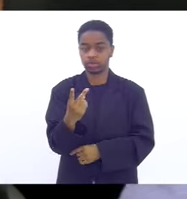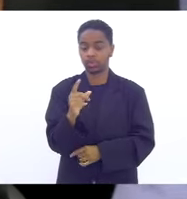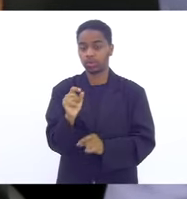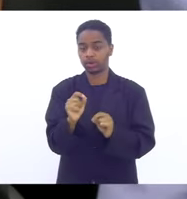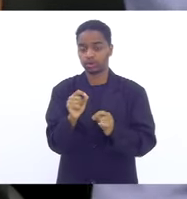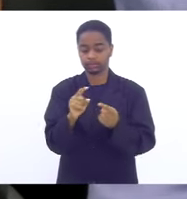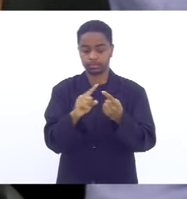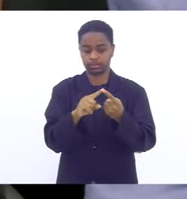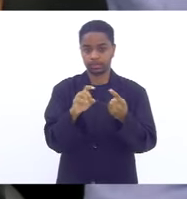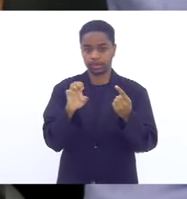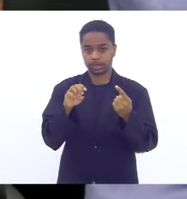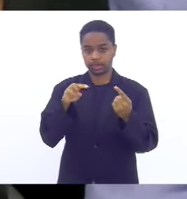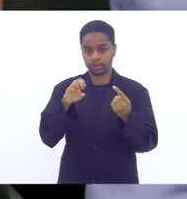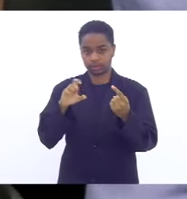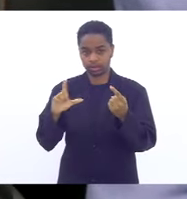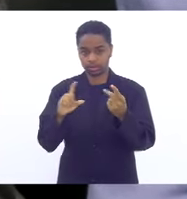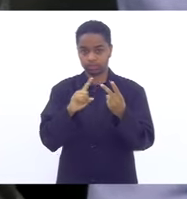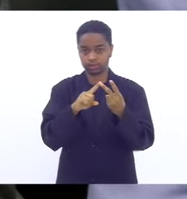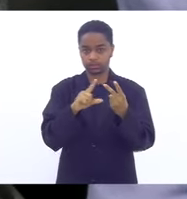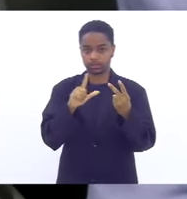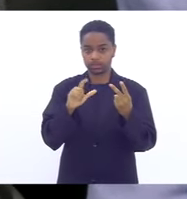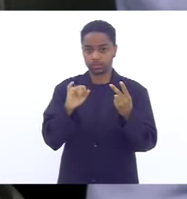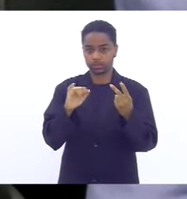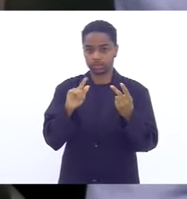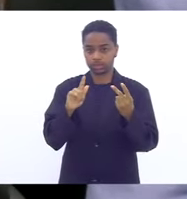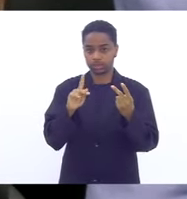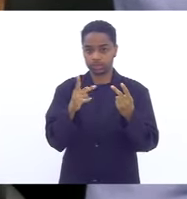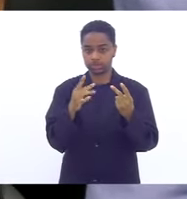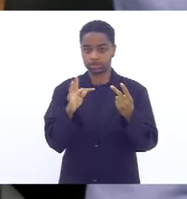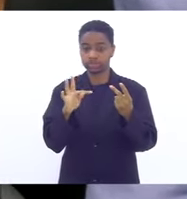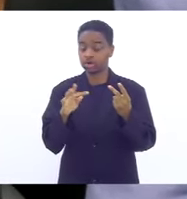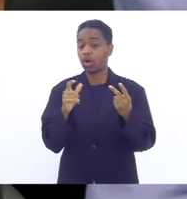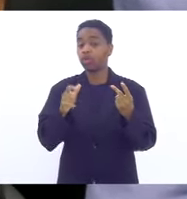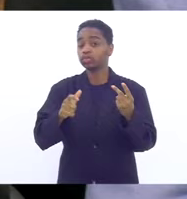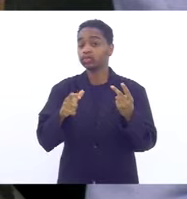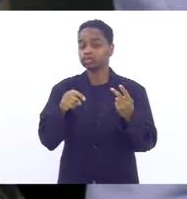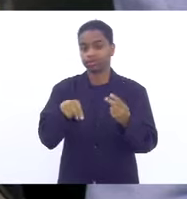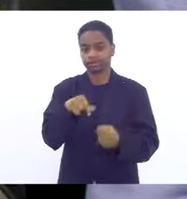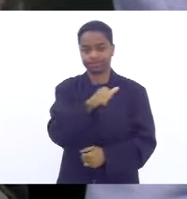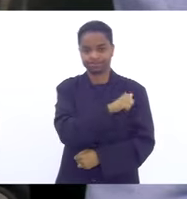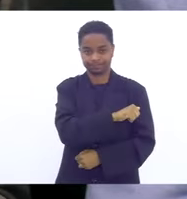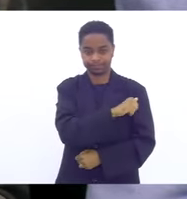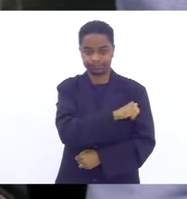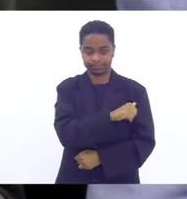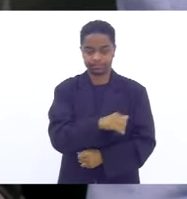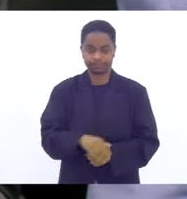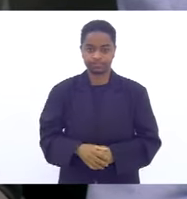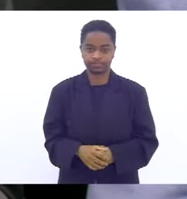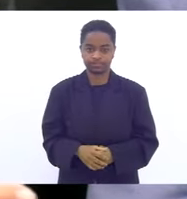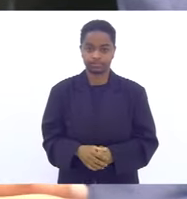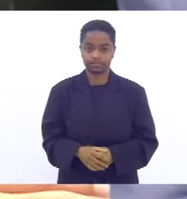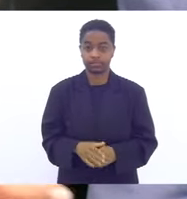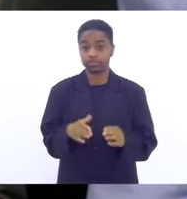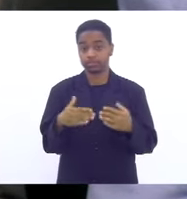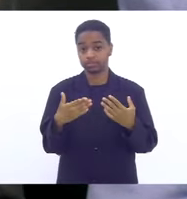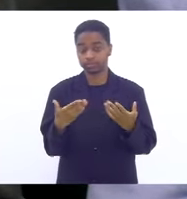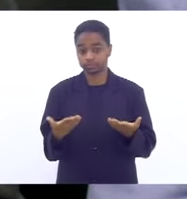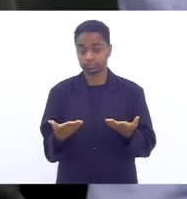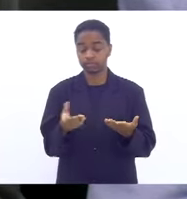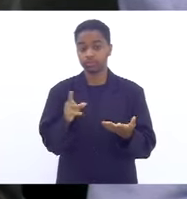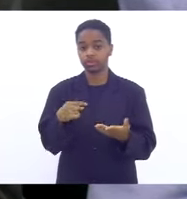Enel e Light. Aonde? Que estado? Estado do Rio de Janeiro. Então, mais do que propício de